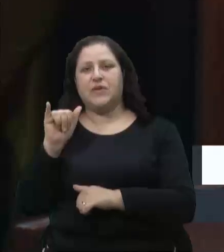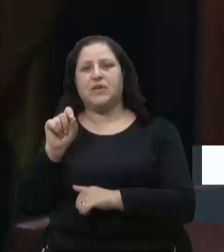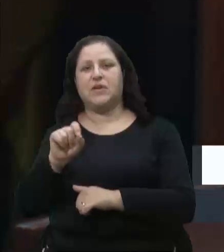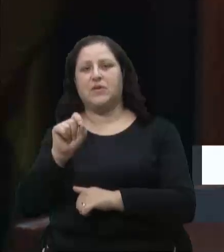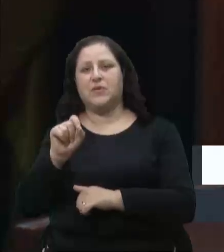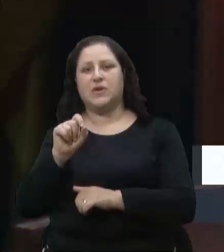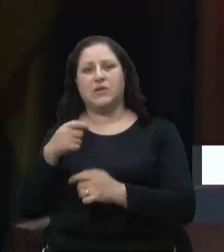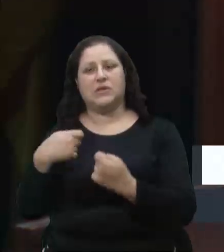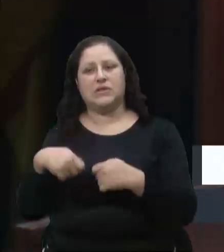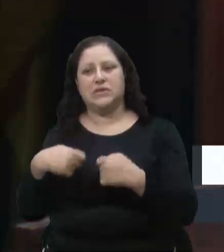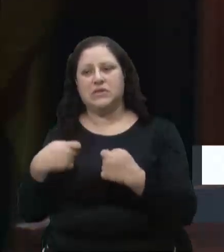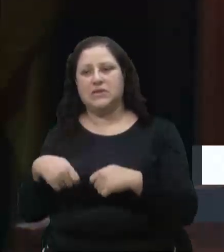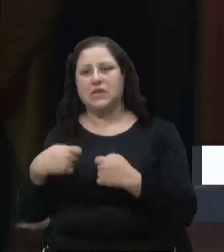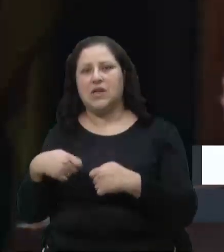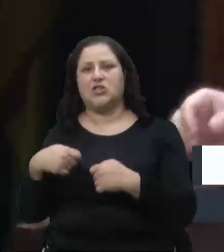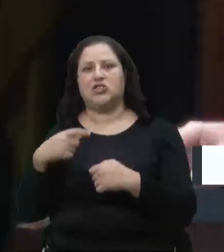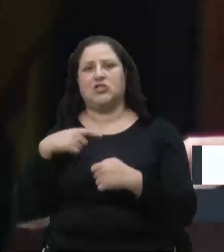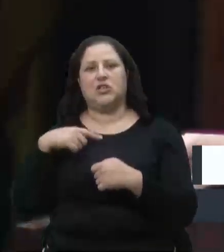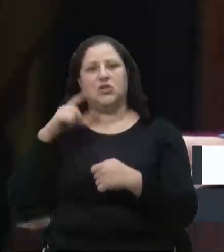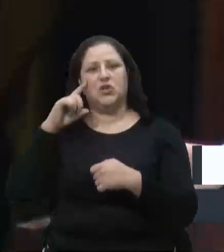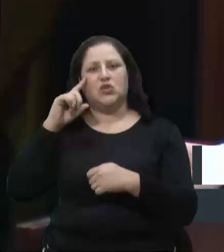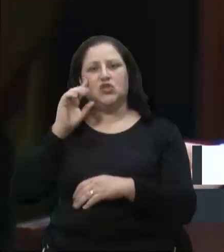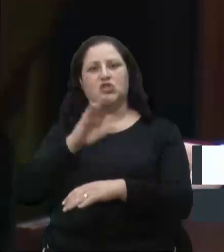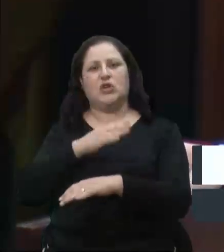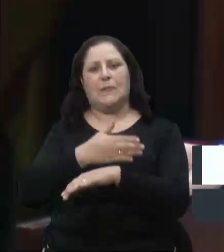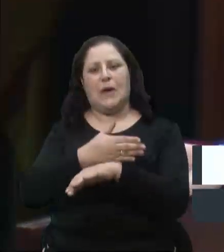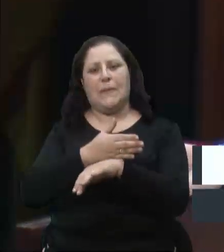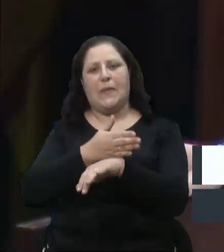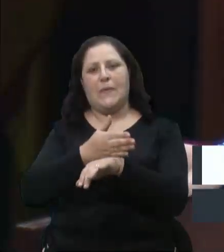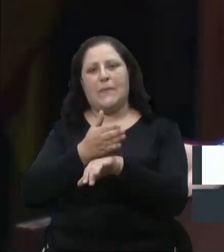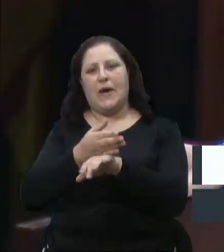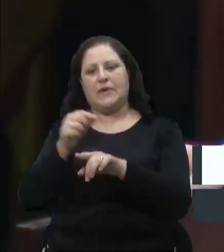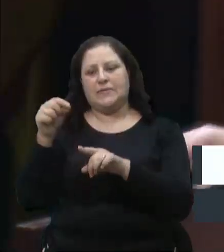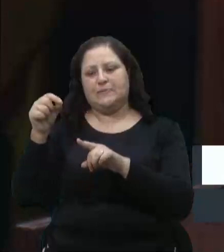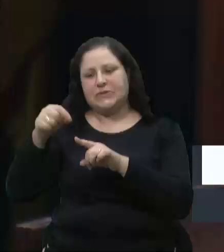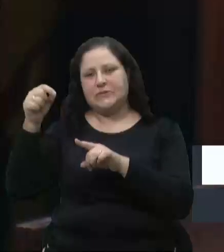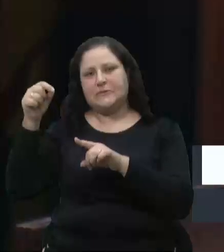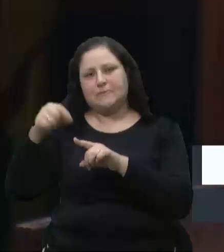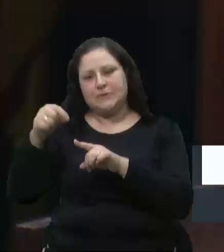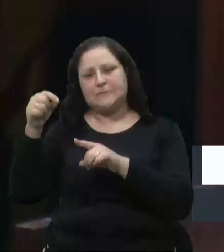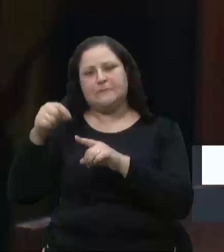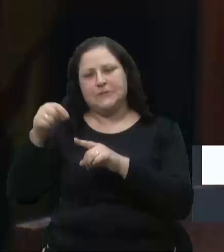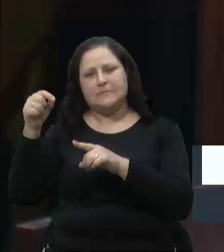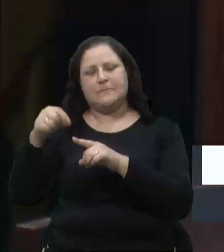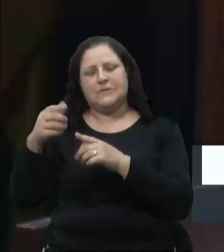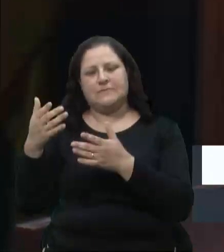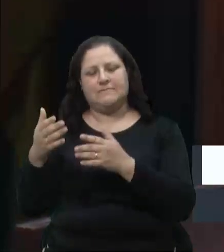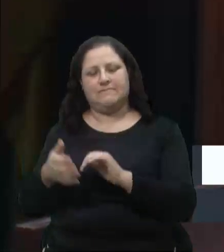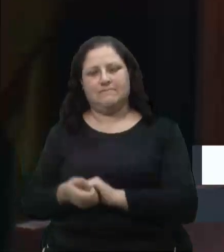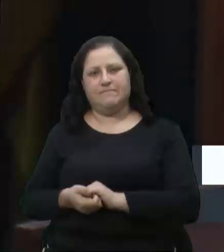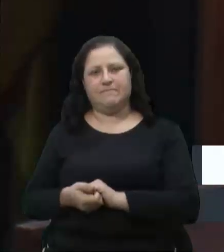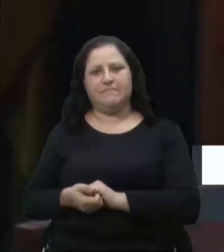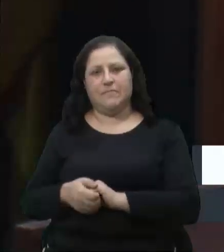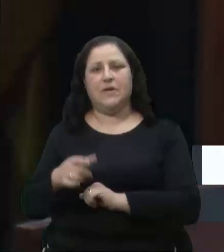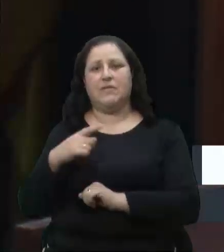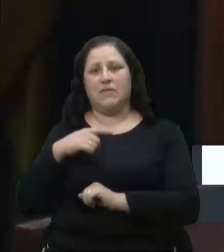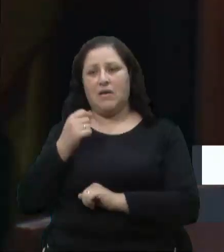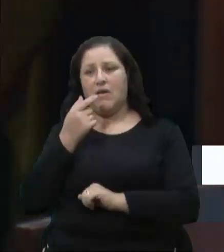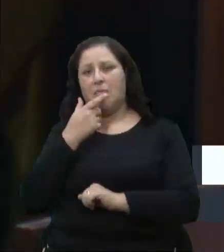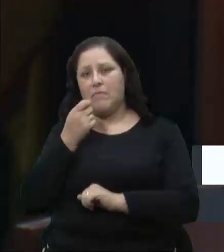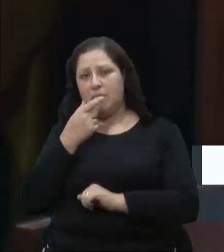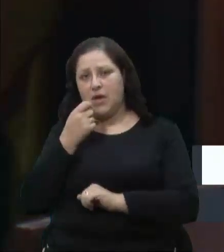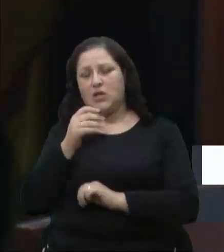tanta necessidade de serem picadas durante o dia. E existem medicamentos, e tudo